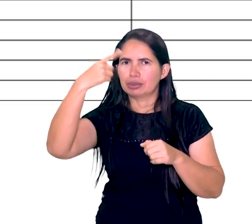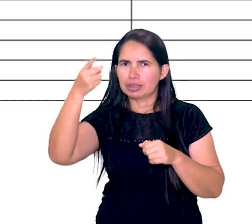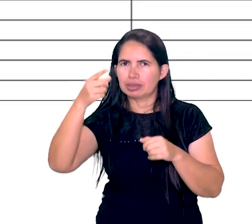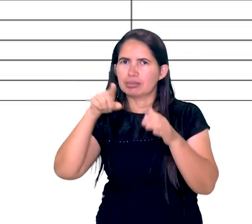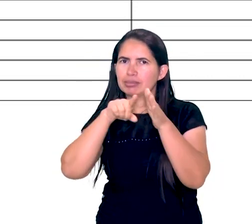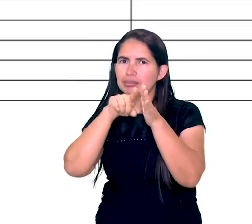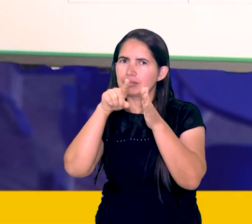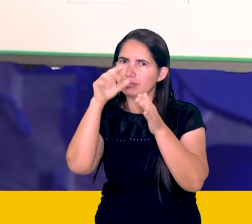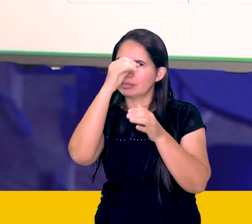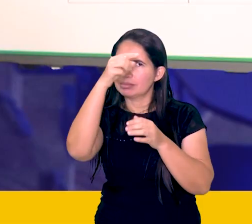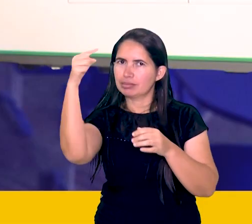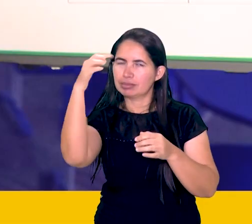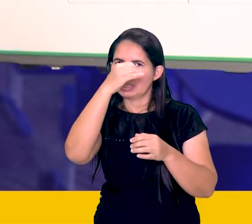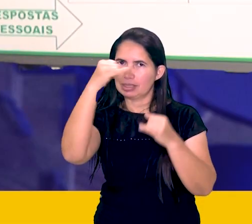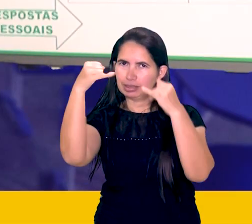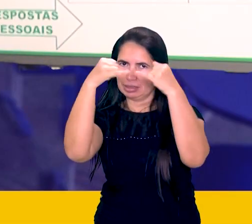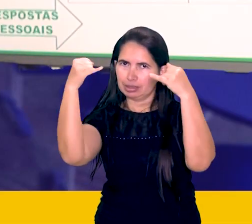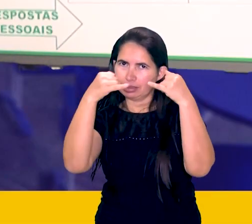comigo.